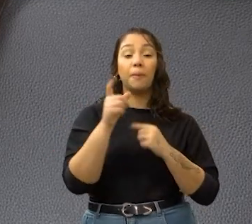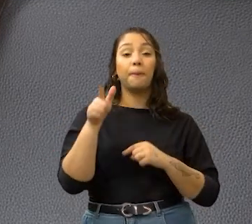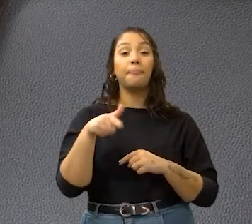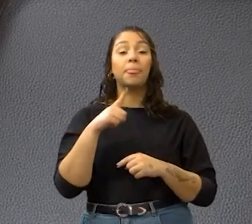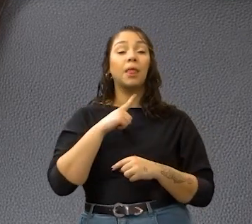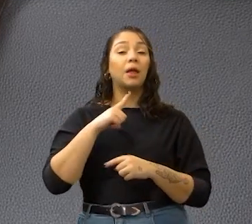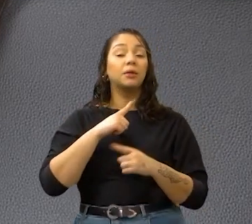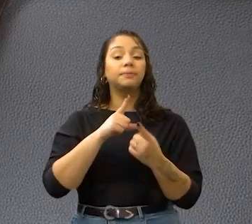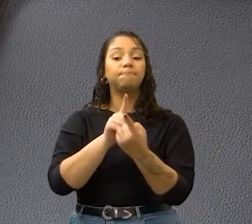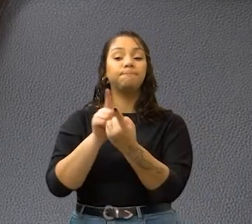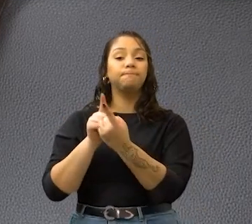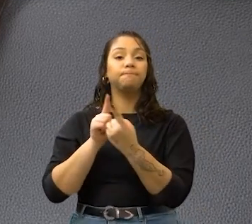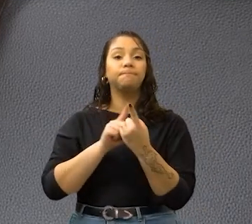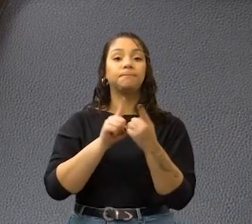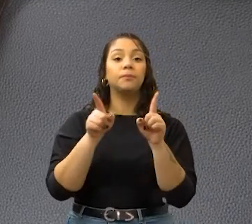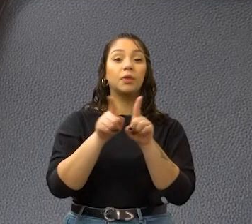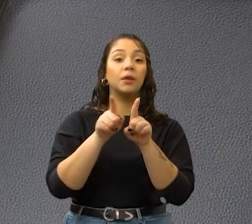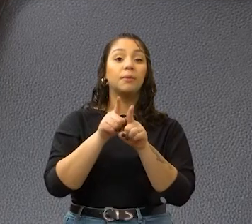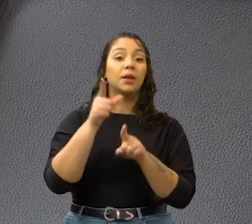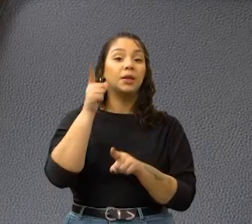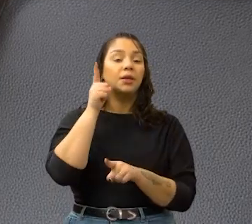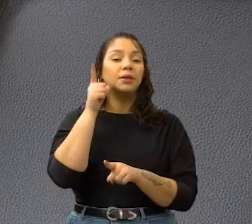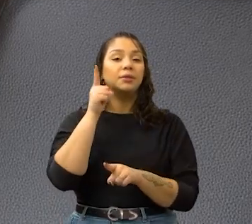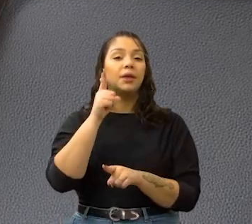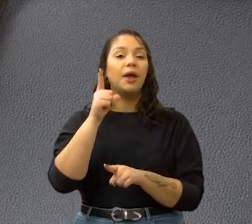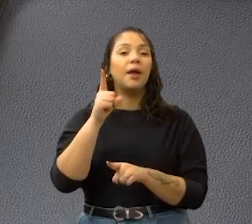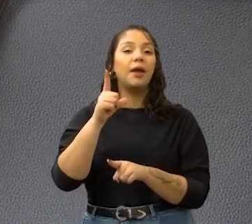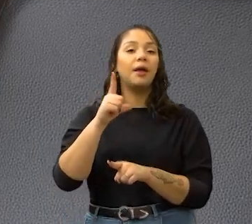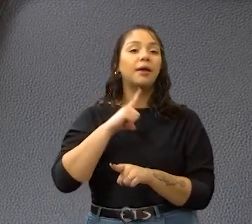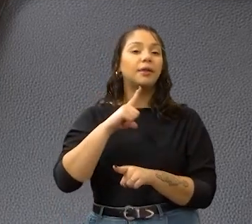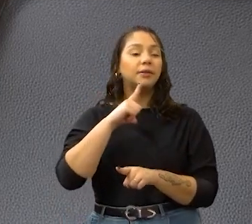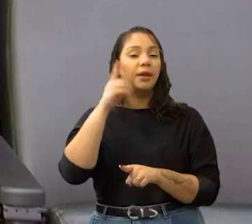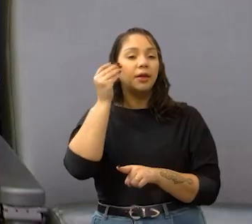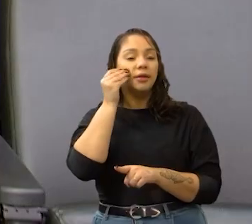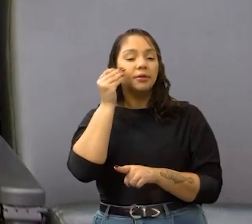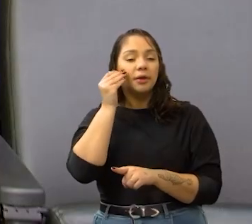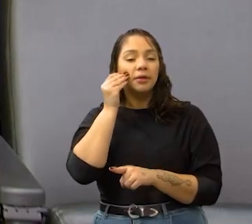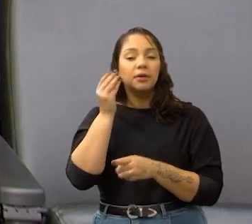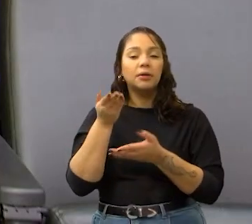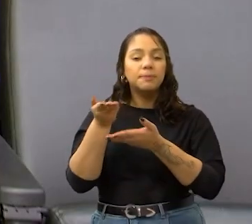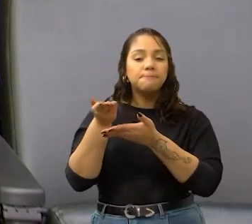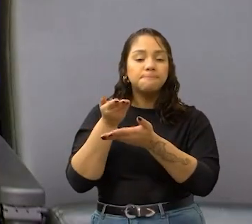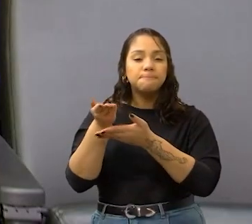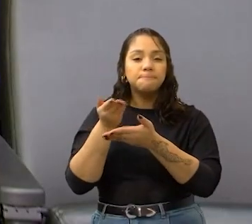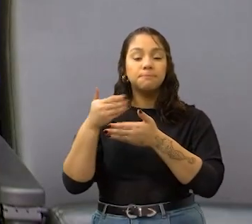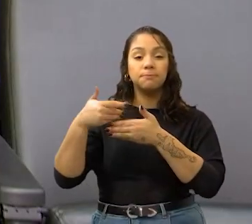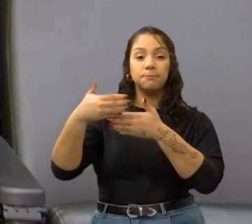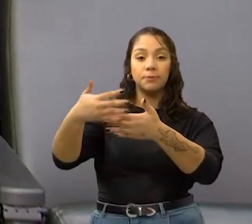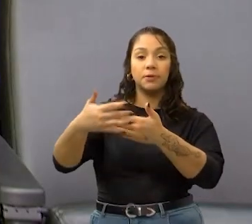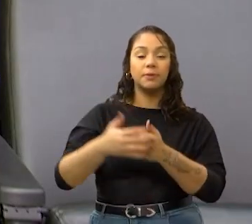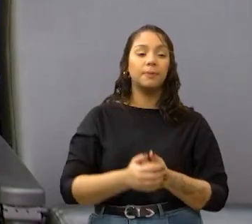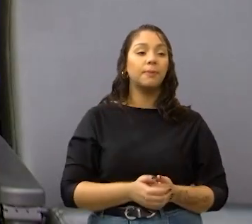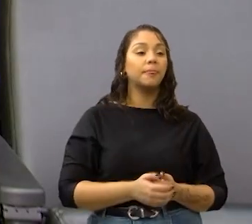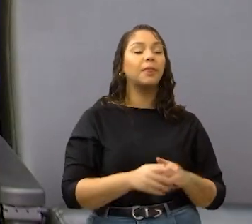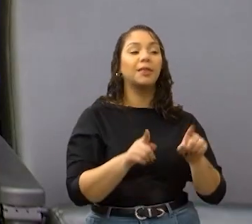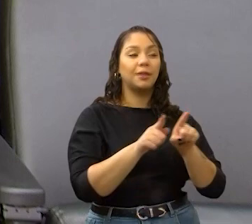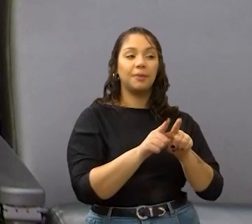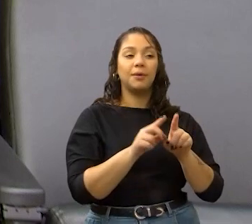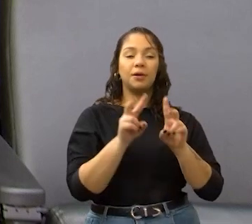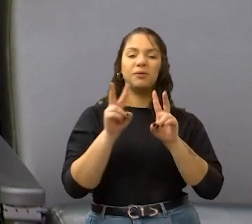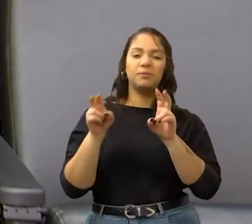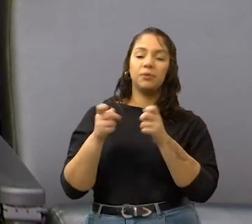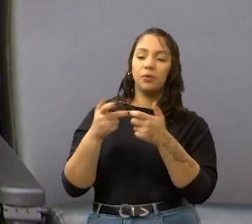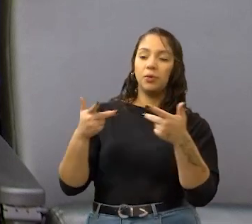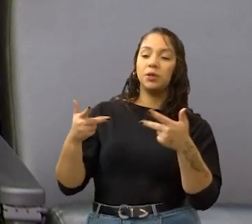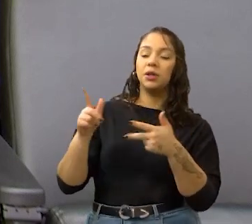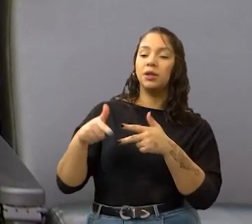têm atendido e tentado suprir essa demanda na prática. Longo caminho também, que daí a gente pode citar a questão de